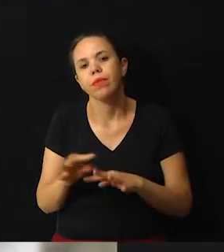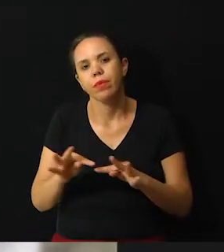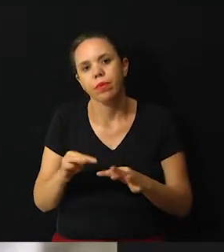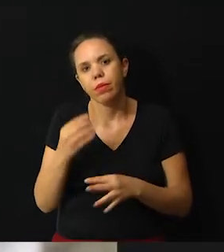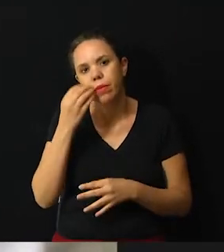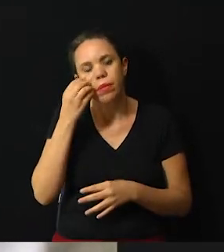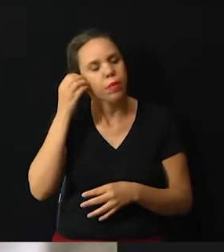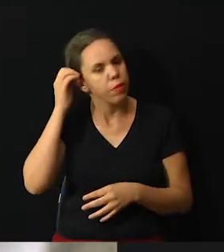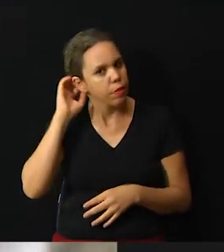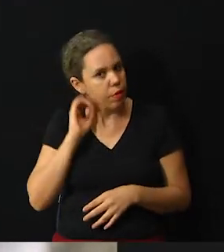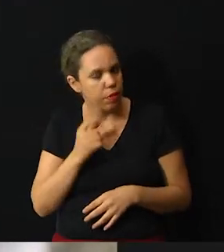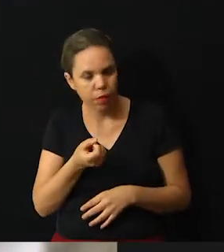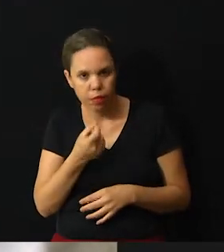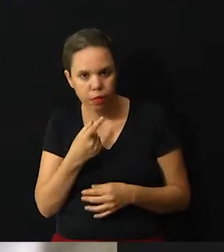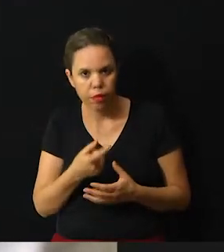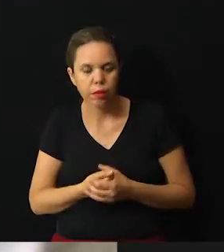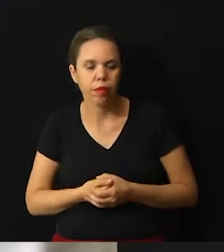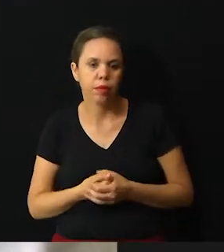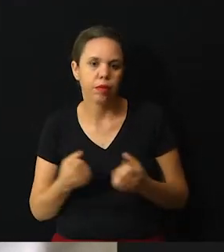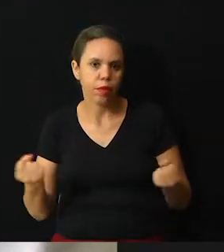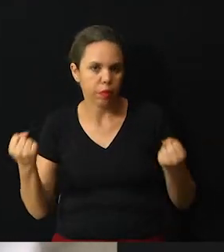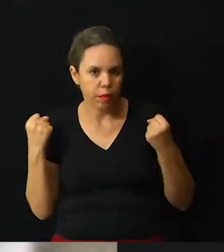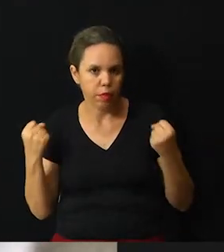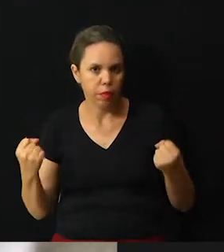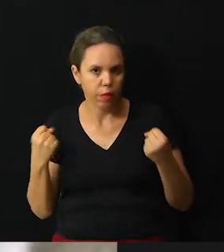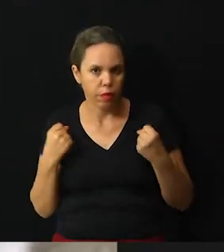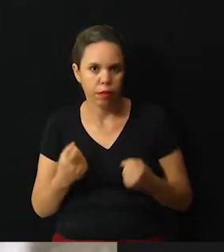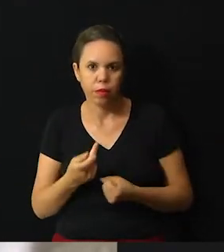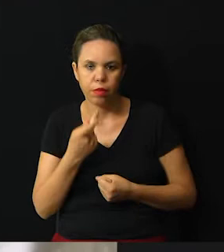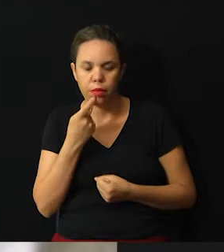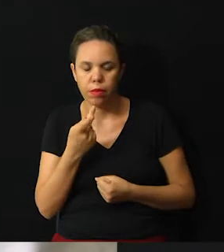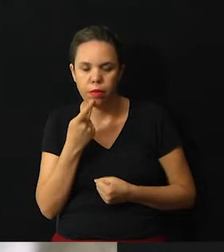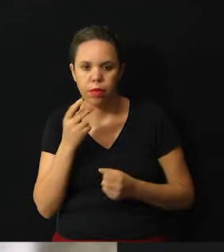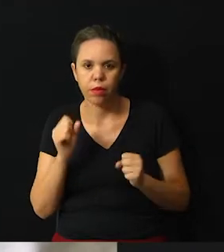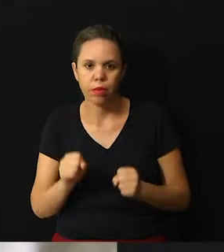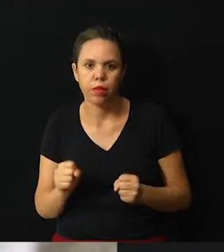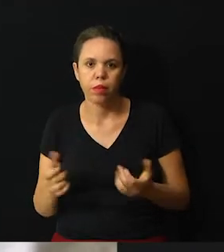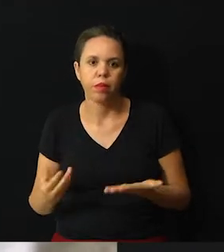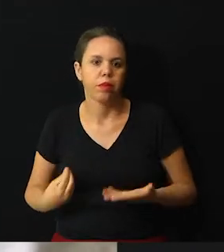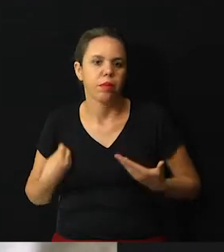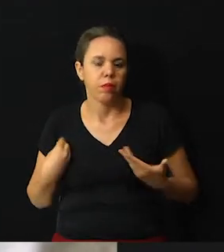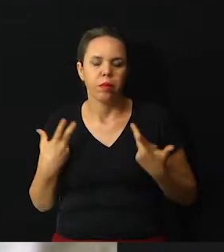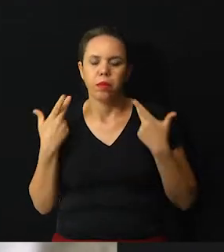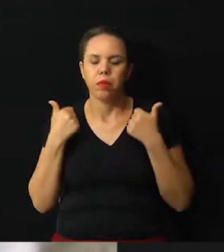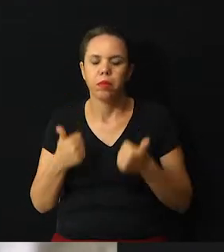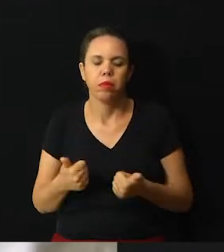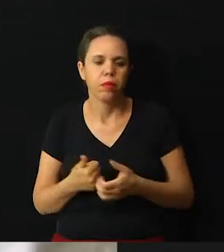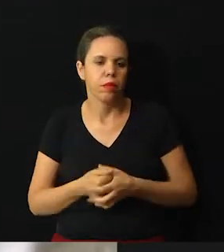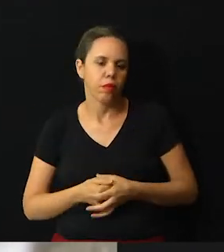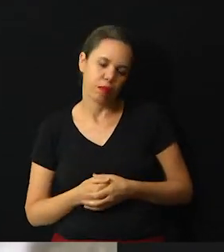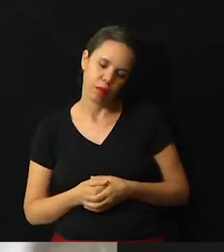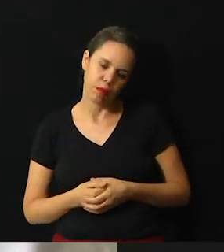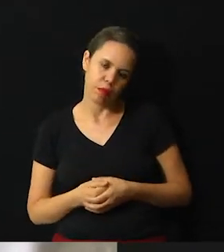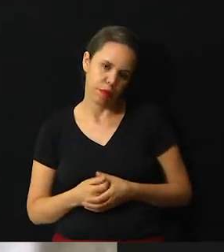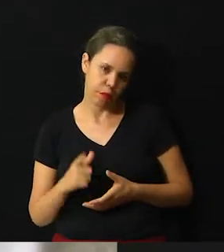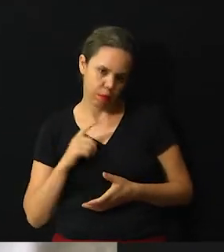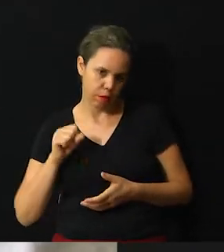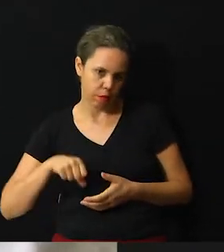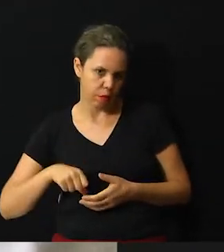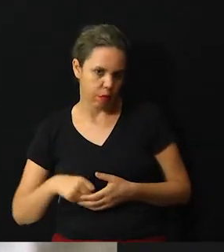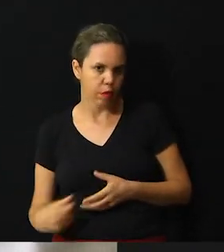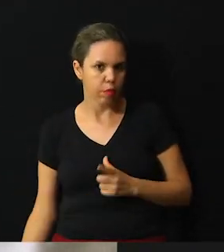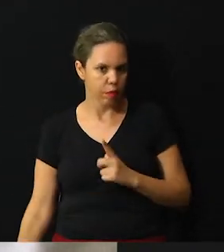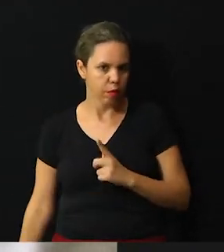bem tratada, com os medicamentos, com a atividade física e tudo que eu falei, o paciente pode levar uma vida perfeitamente normal, né? Isso existe,